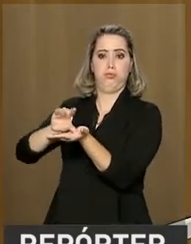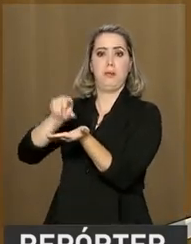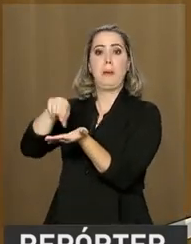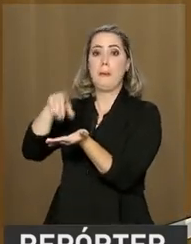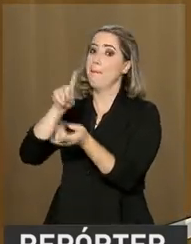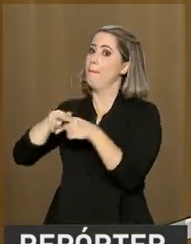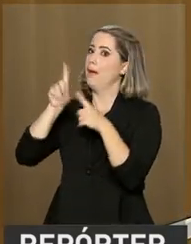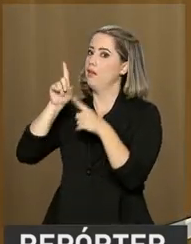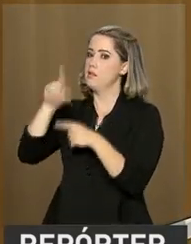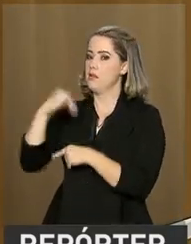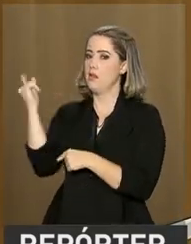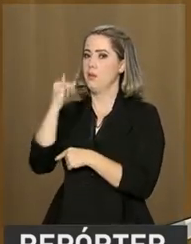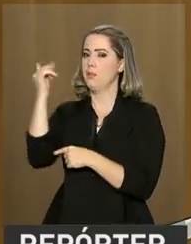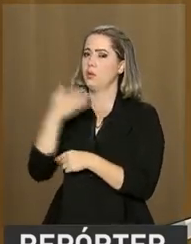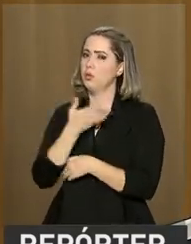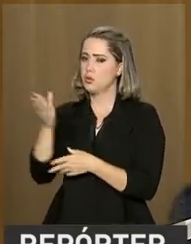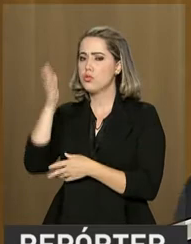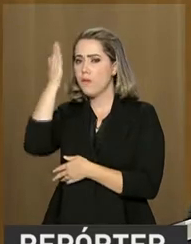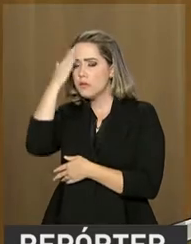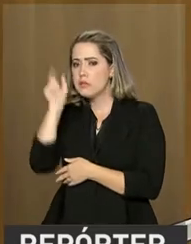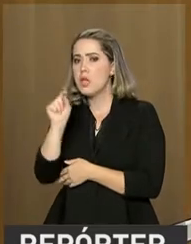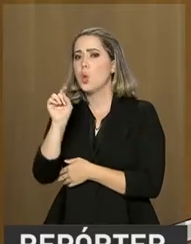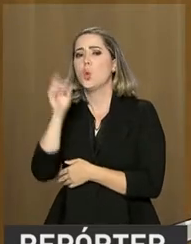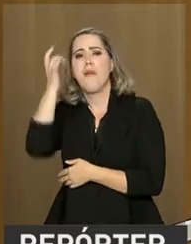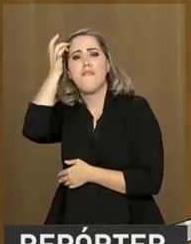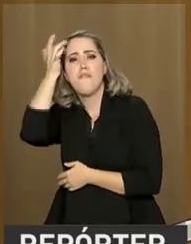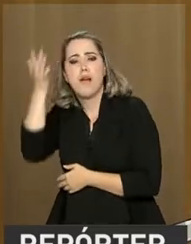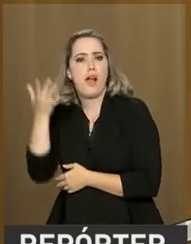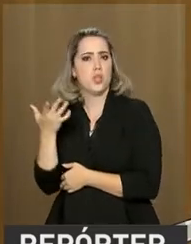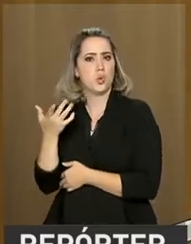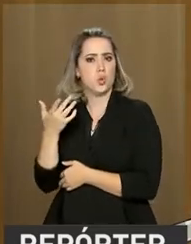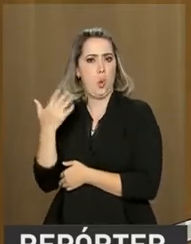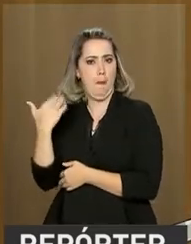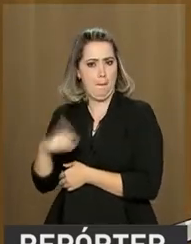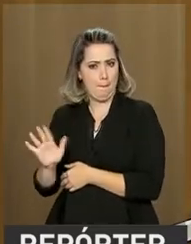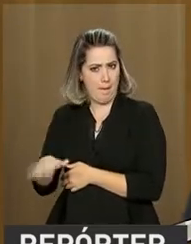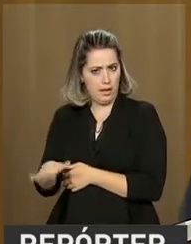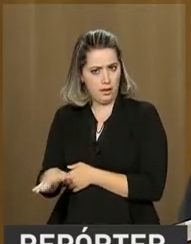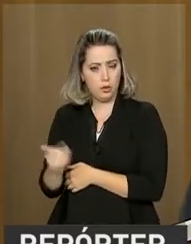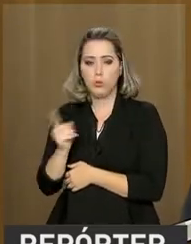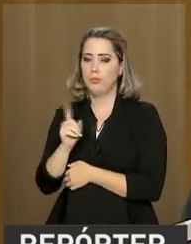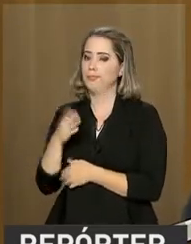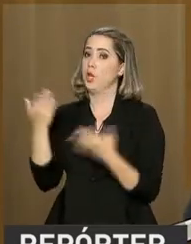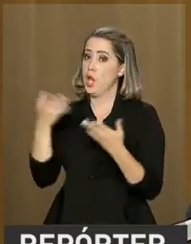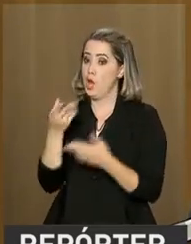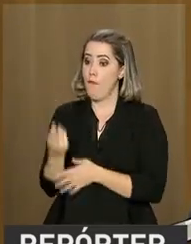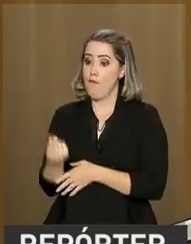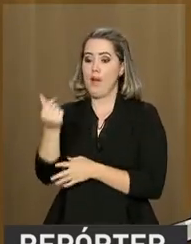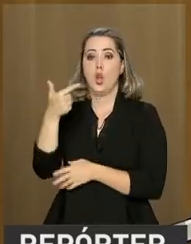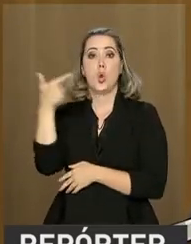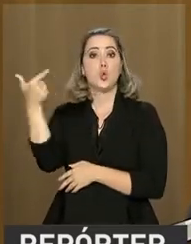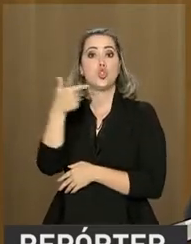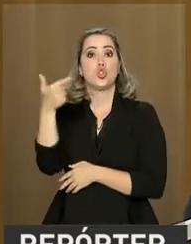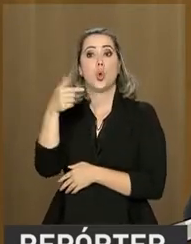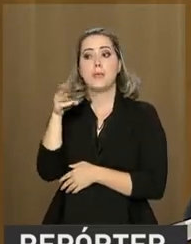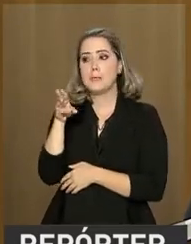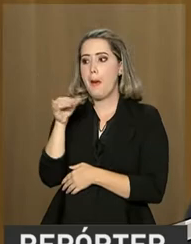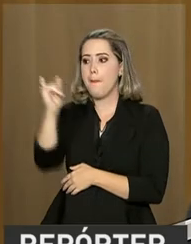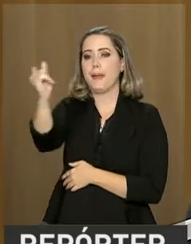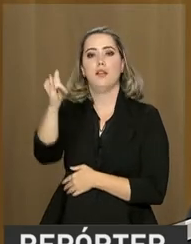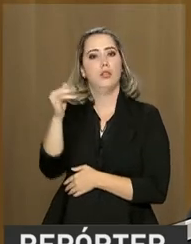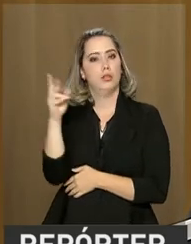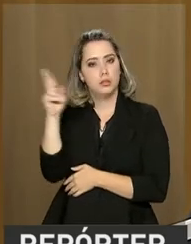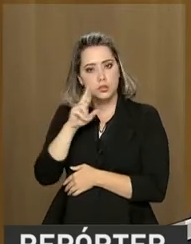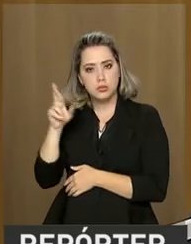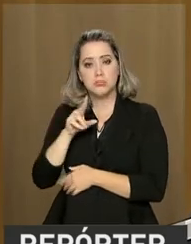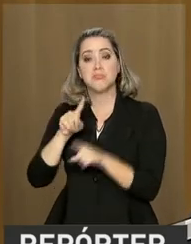para que você tenha uma idéia não é tão fácil assim não é barato ele está custando para o brasil 2 bilhões e 800 milhões de